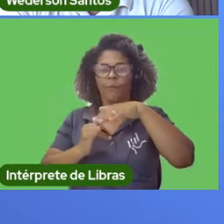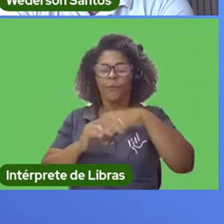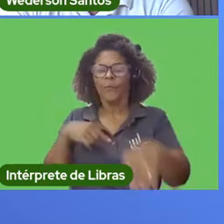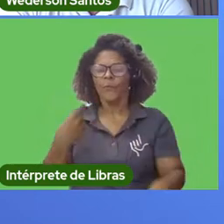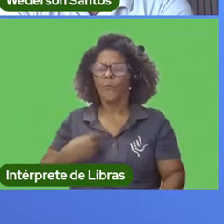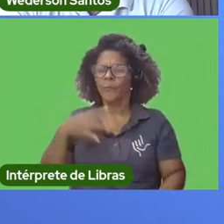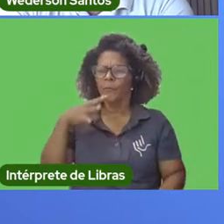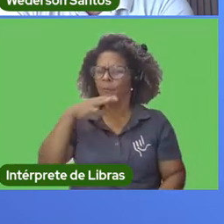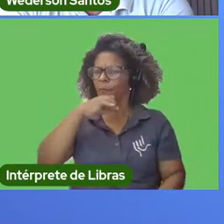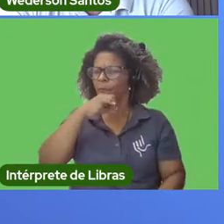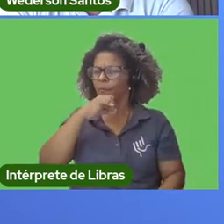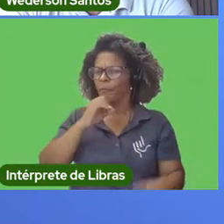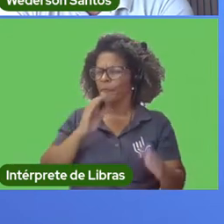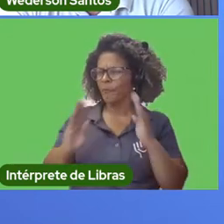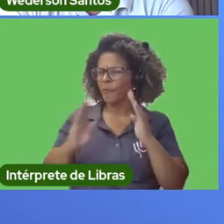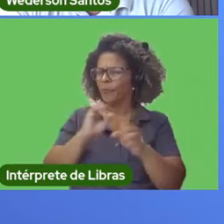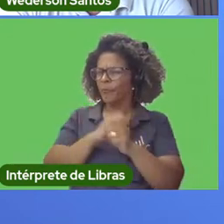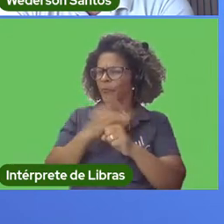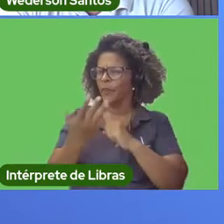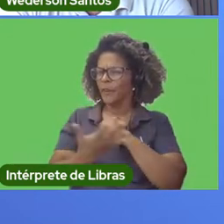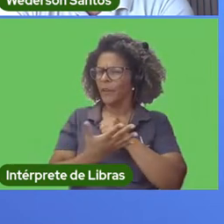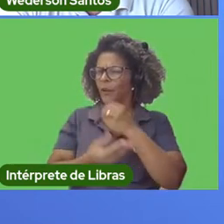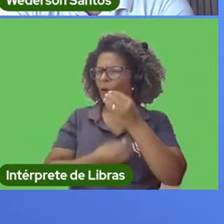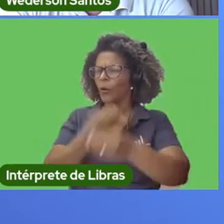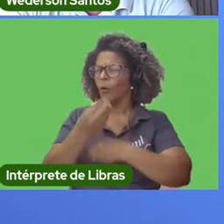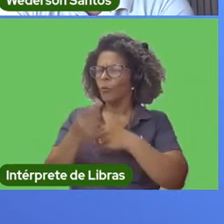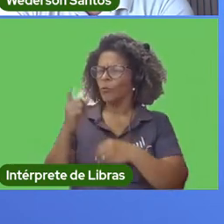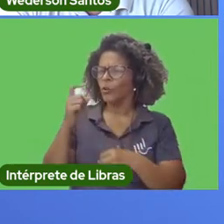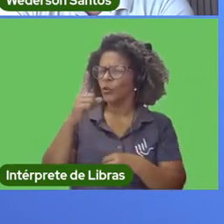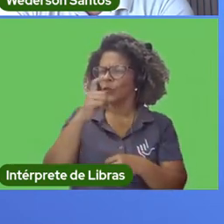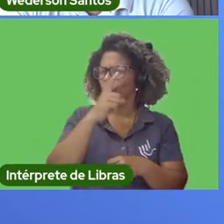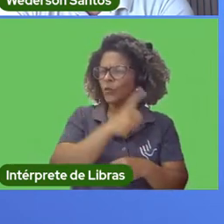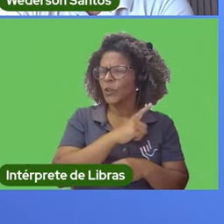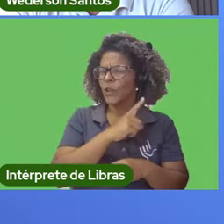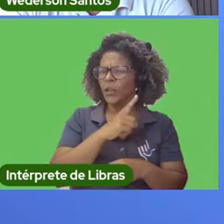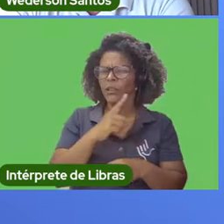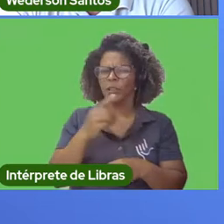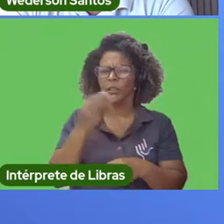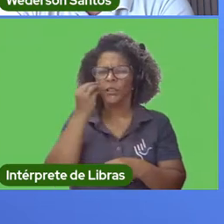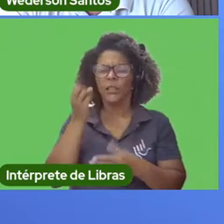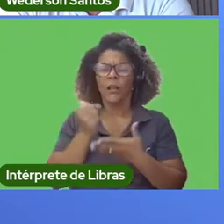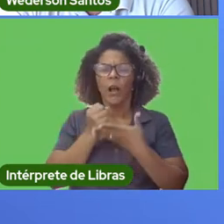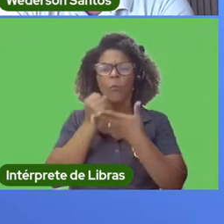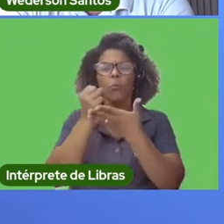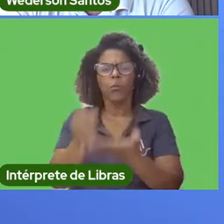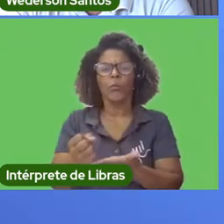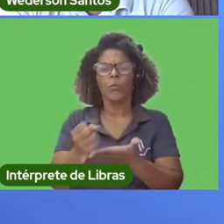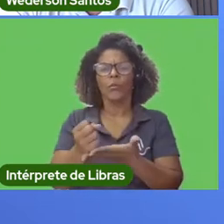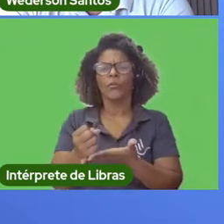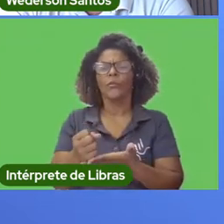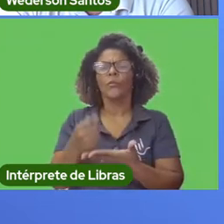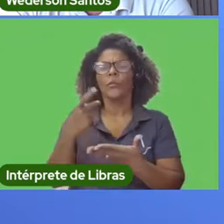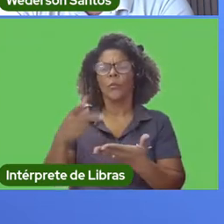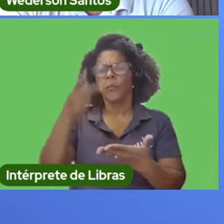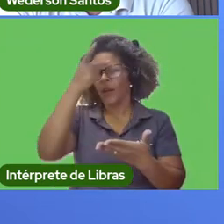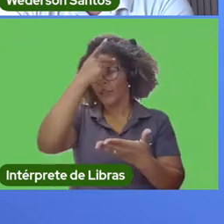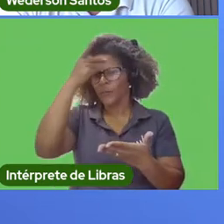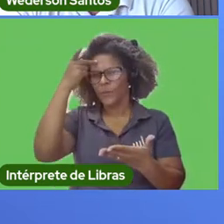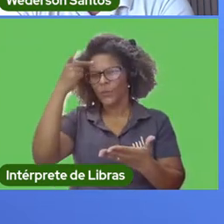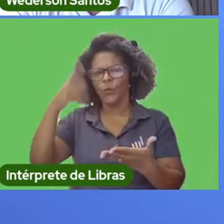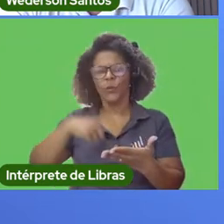com a dificuldade de fazer os apoios e os acessos chegarem às pessoas que tinham um emprego formal,